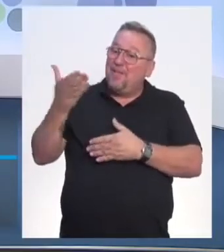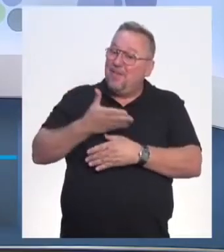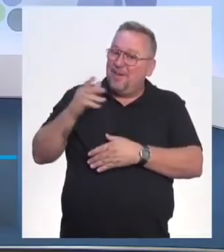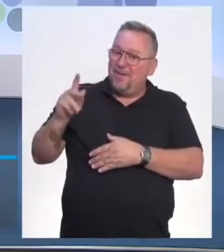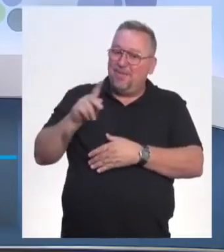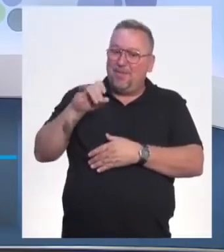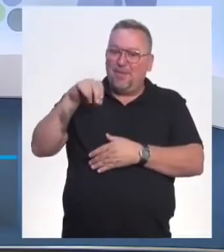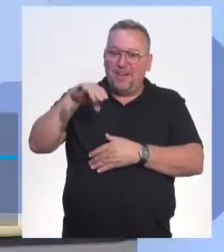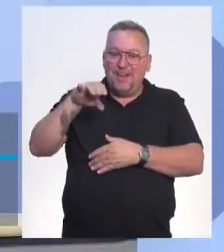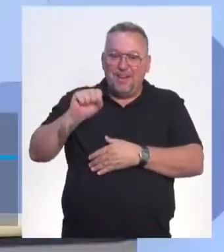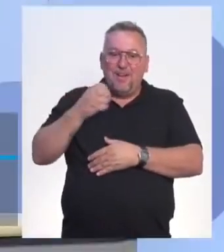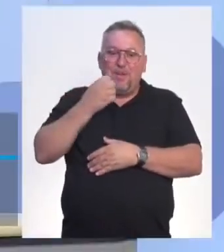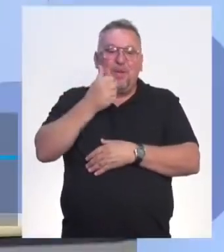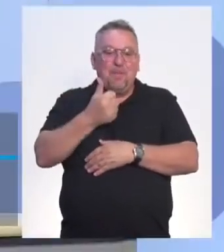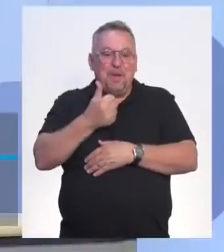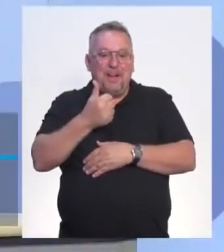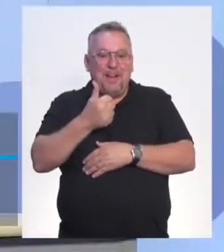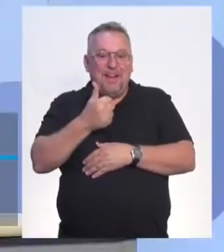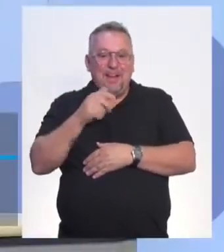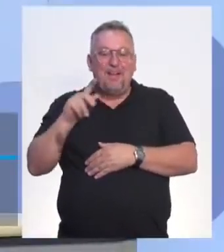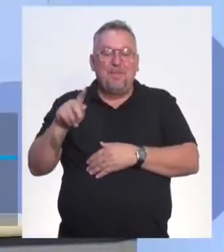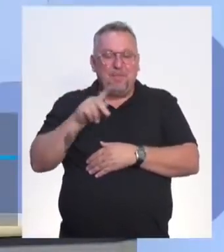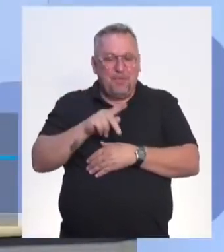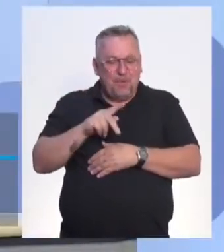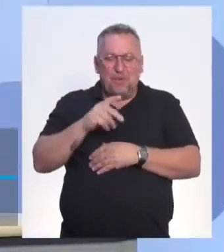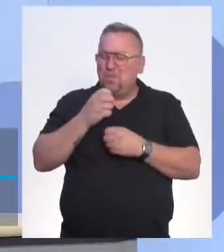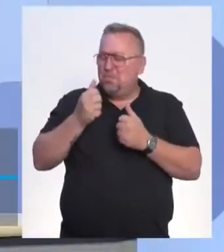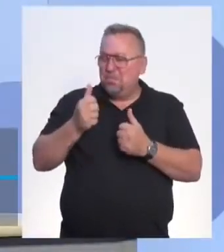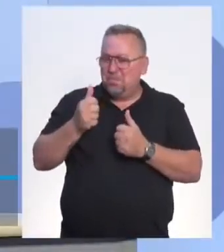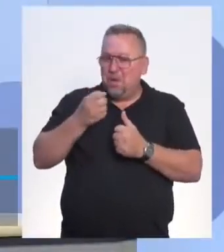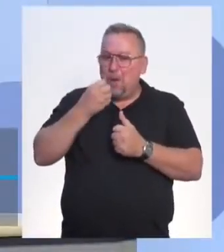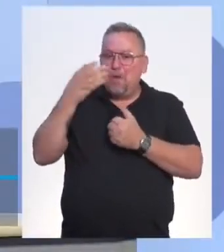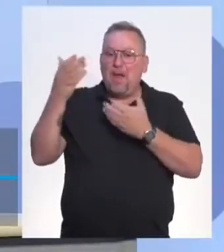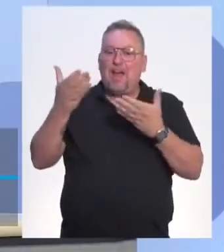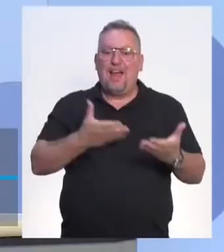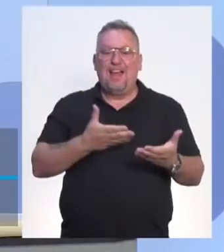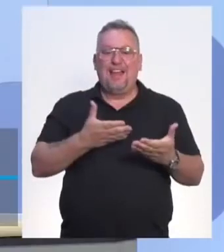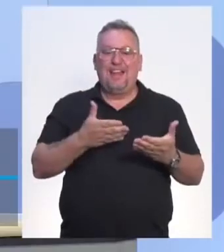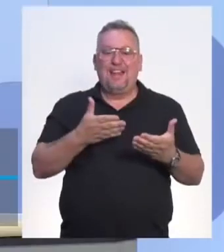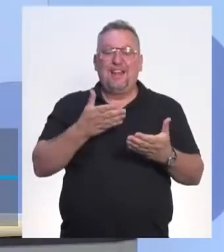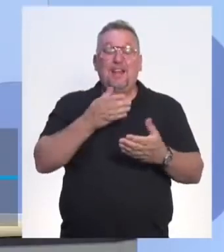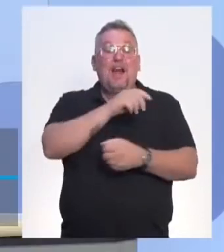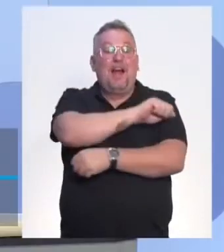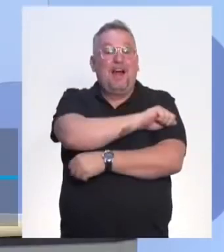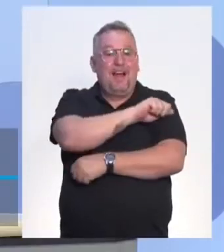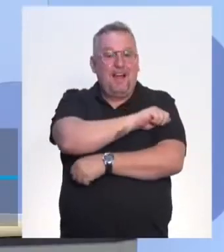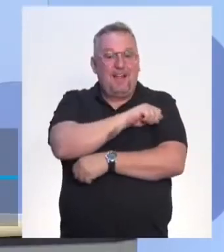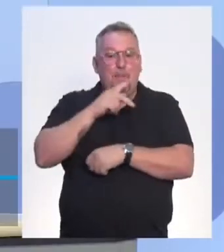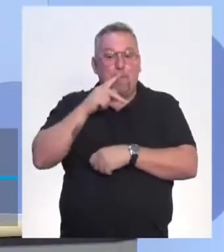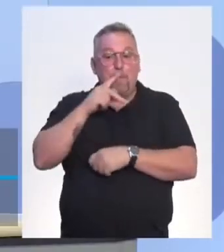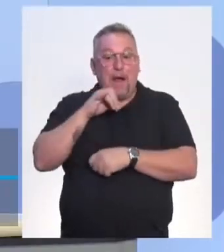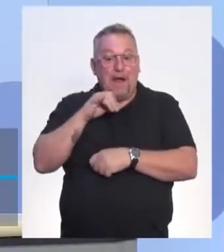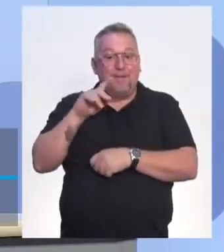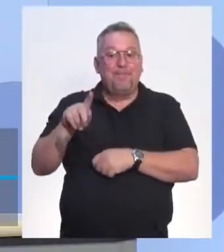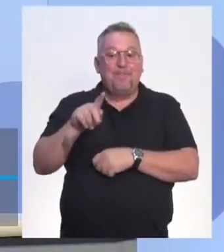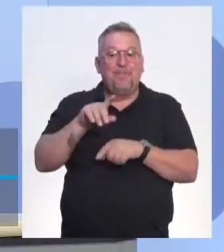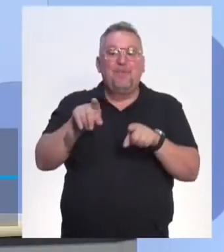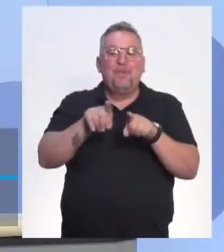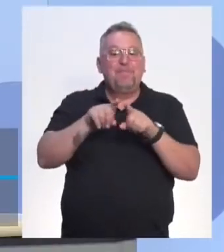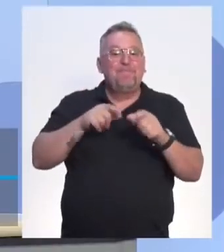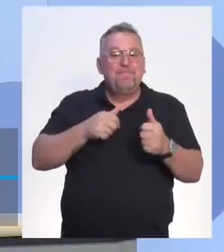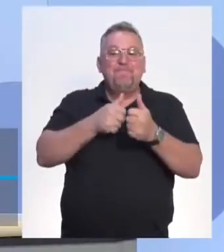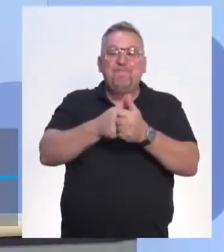Inês. Tudo bem? Tudo bem, professora Roberta. Sejam todos bem-vindos, alunos, pais e professores que